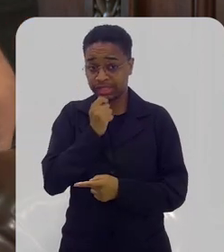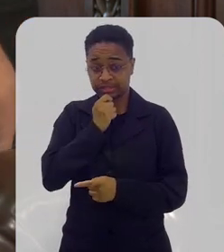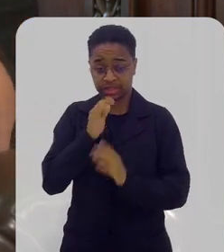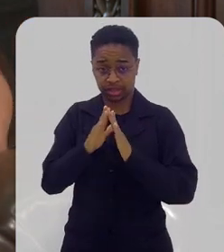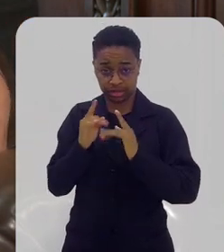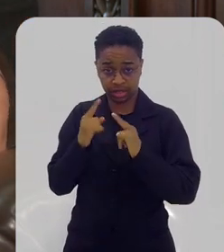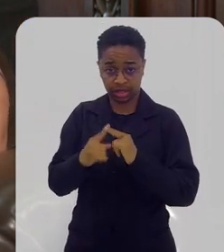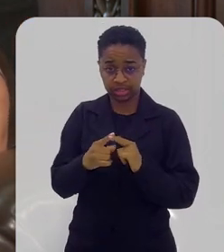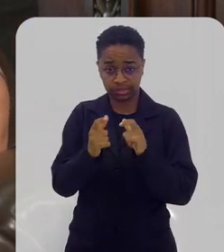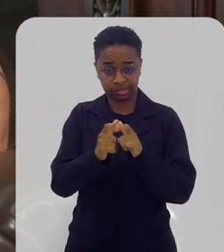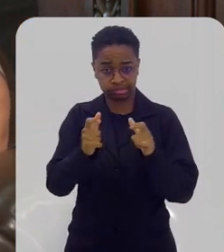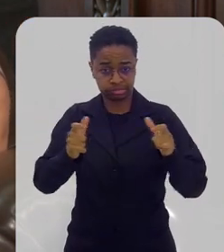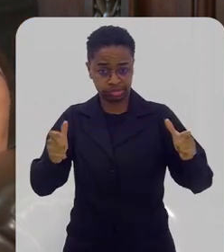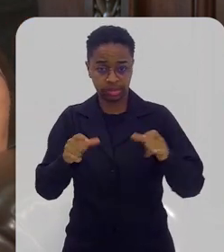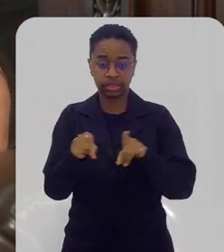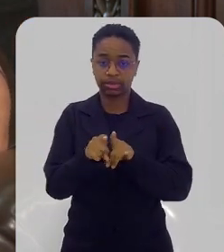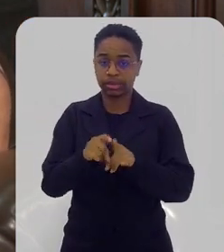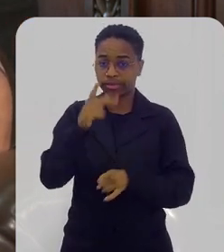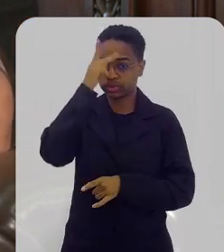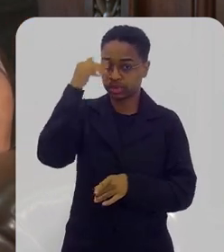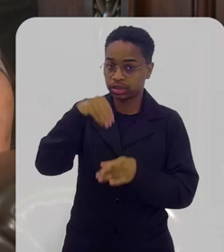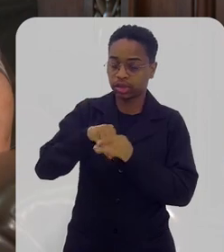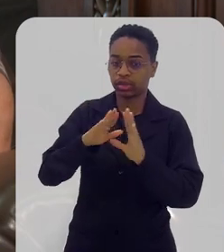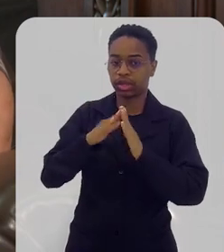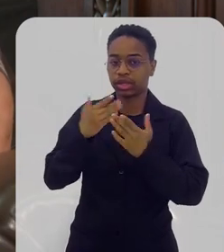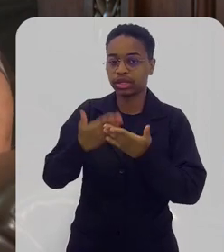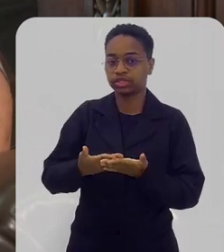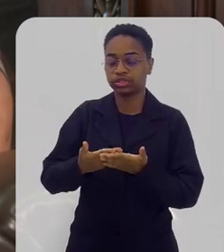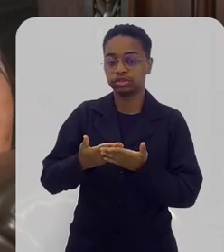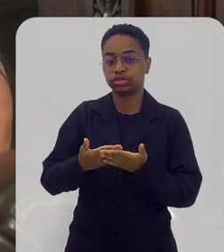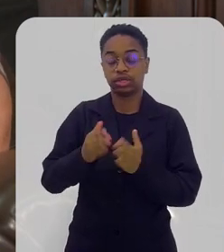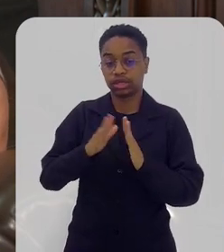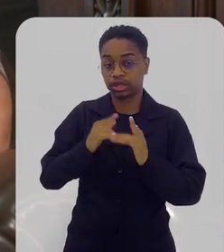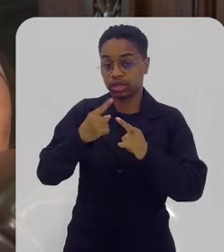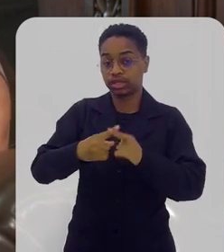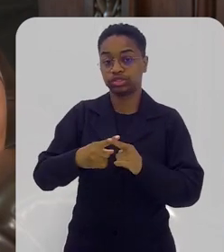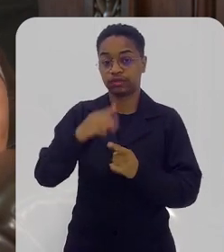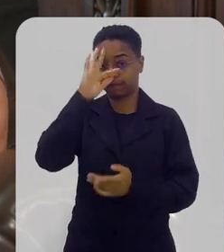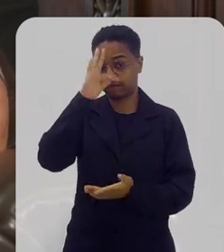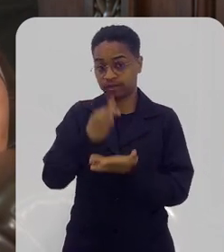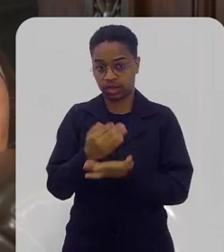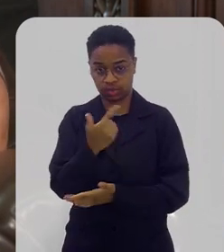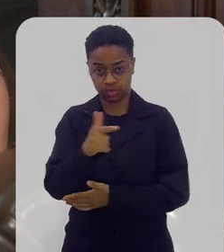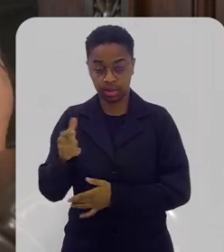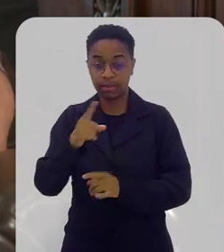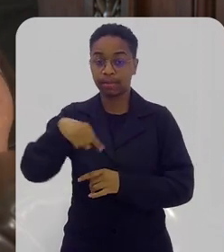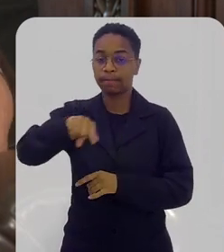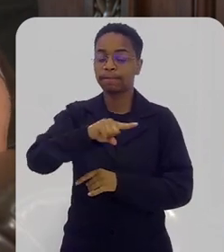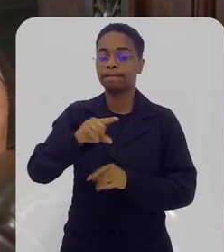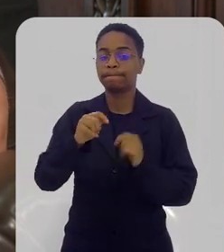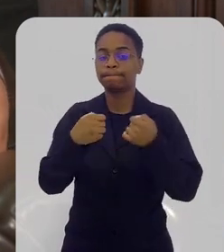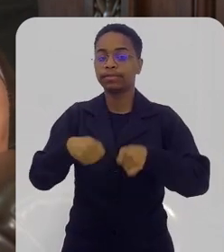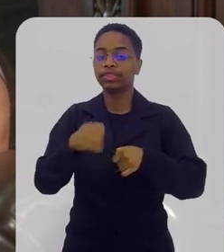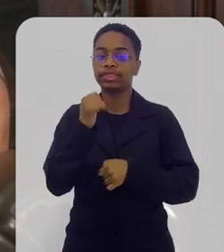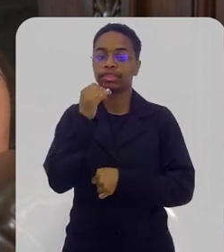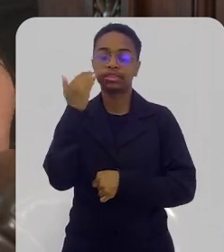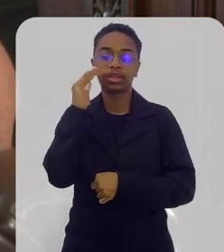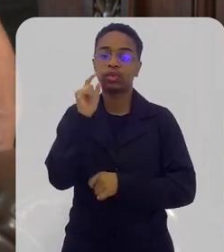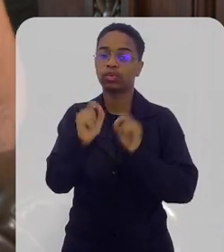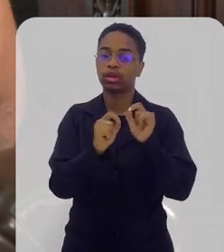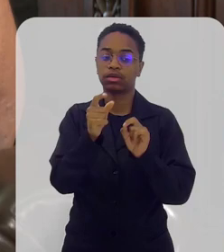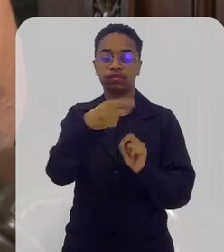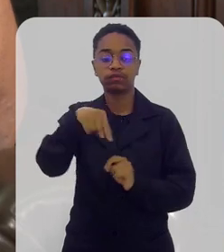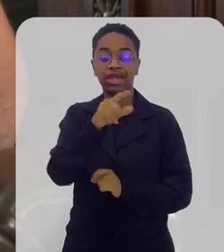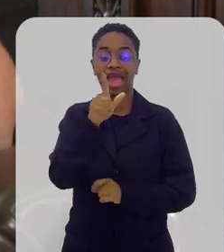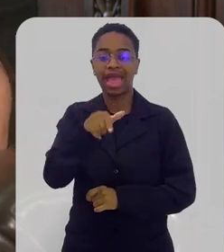igreja, muitos já não têm mais a fé, não estão aquecidos. Você precisa entender que você é um exemplo.